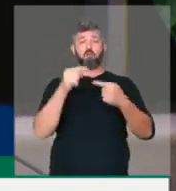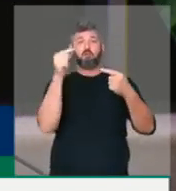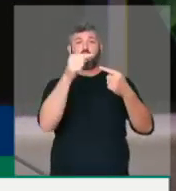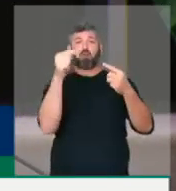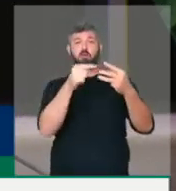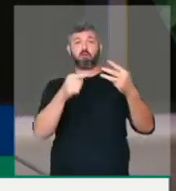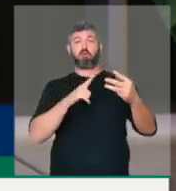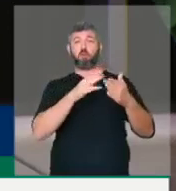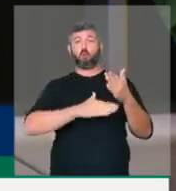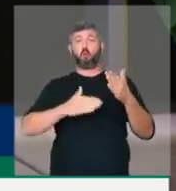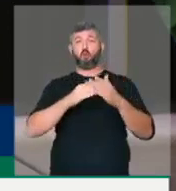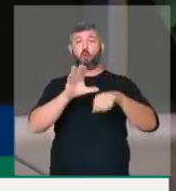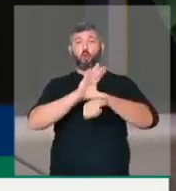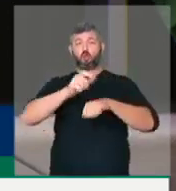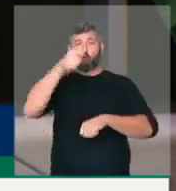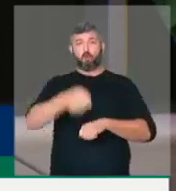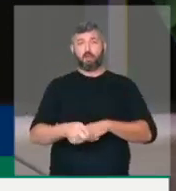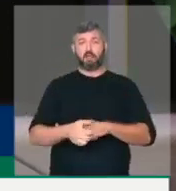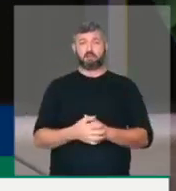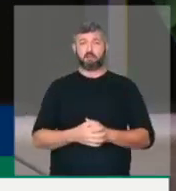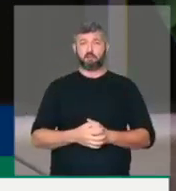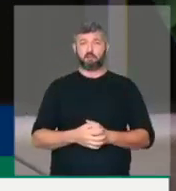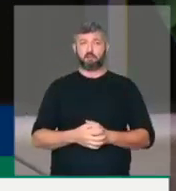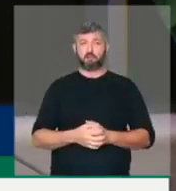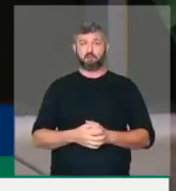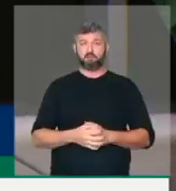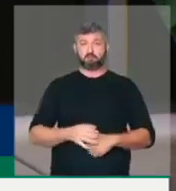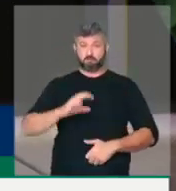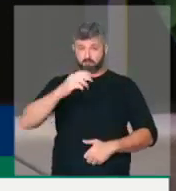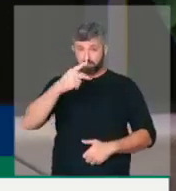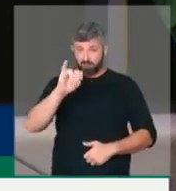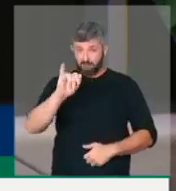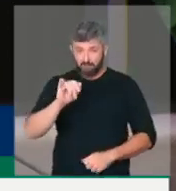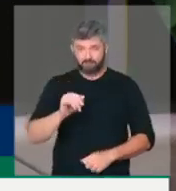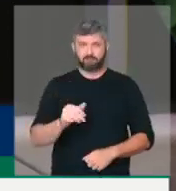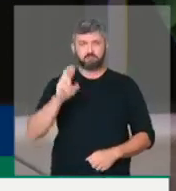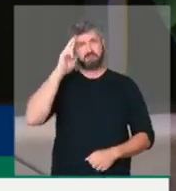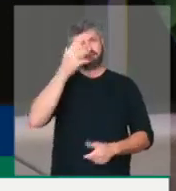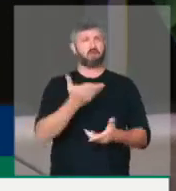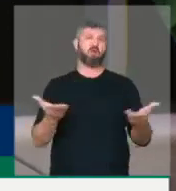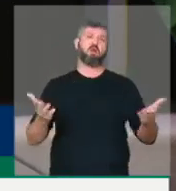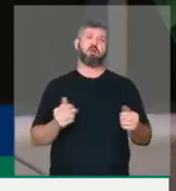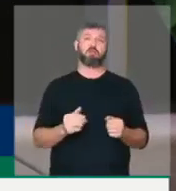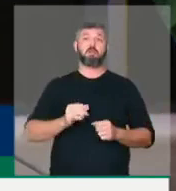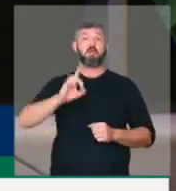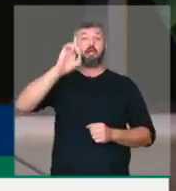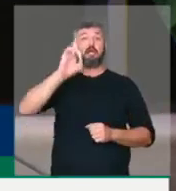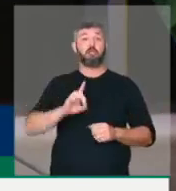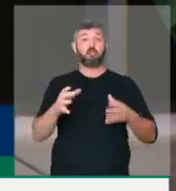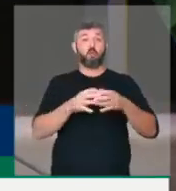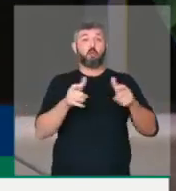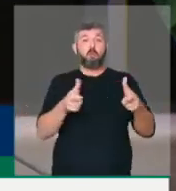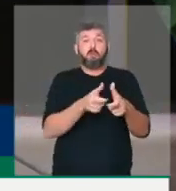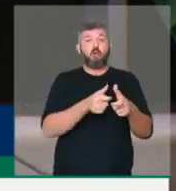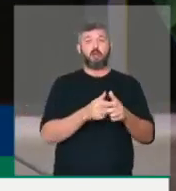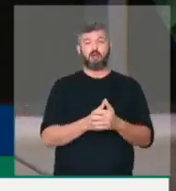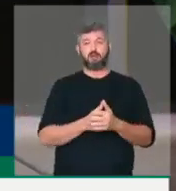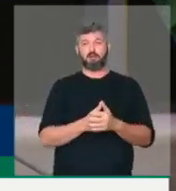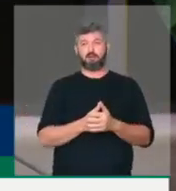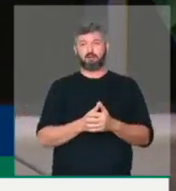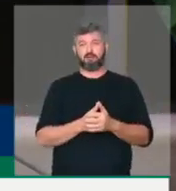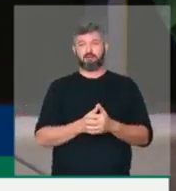da Constituição. Então ela tem que ser colocada. E CPI, senhoras e senhores, é direito de minoria. CPI